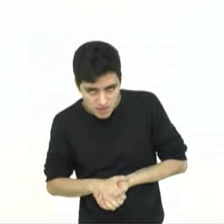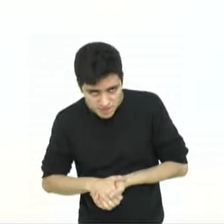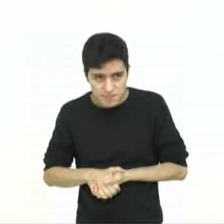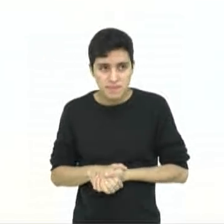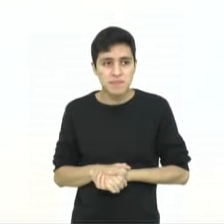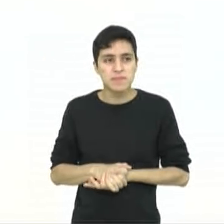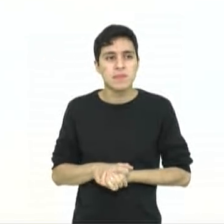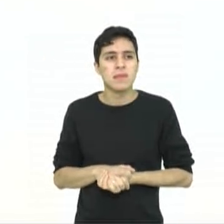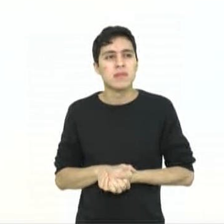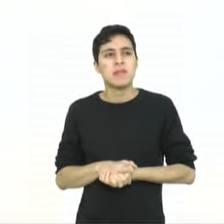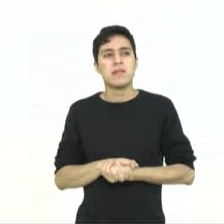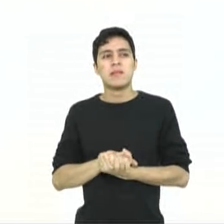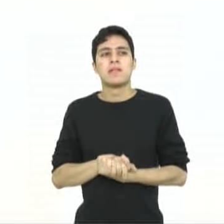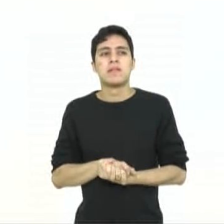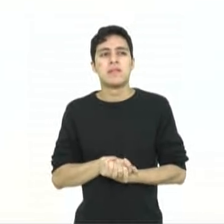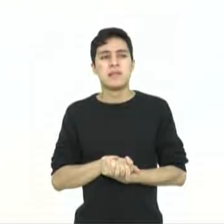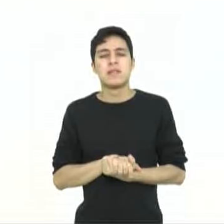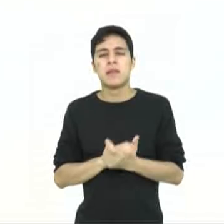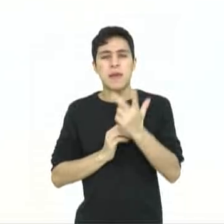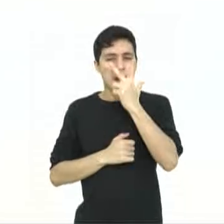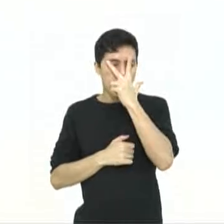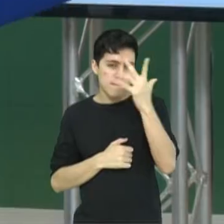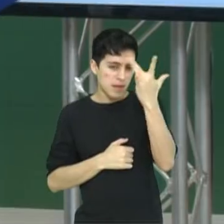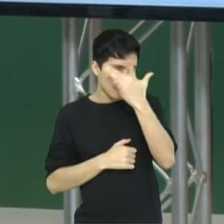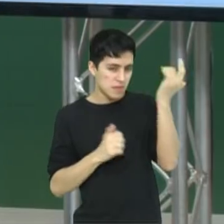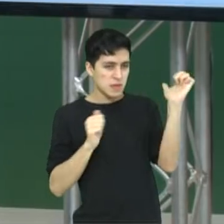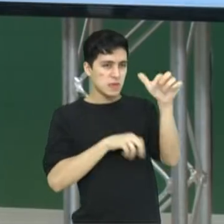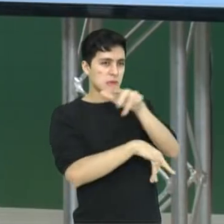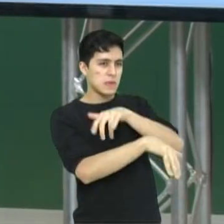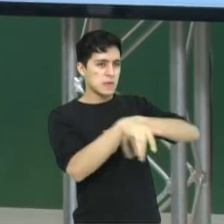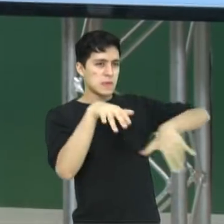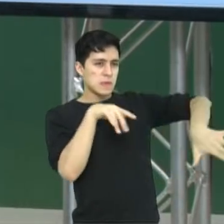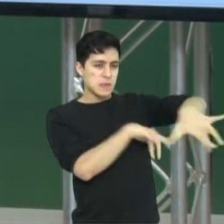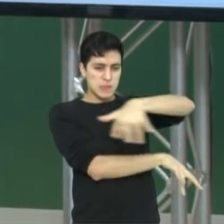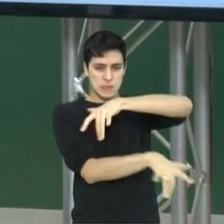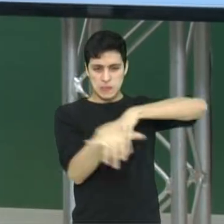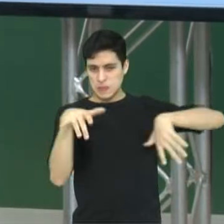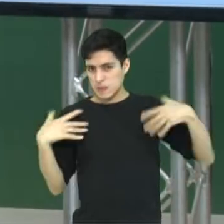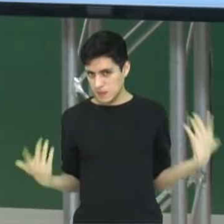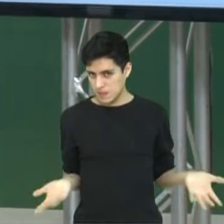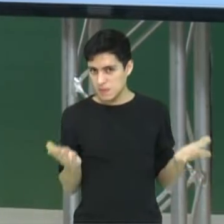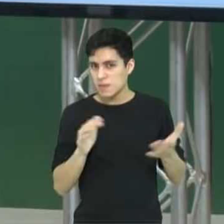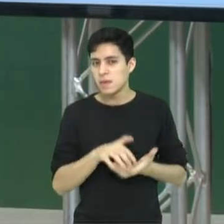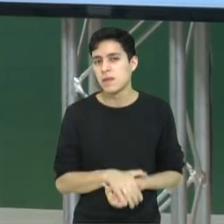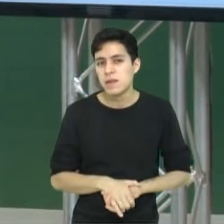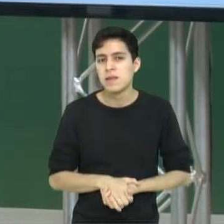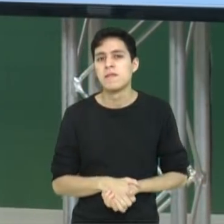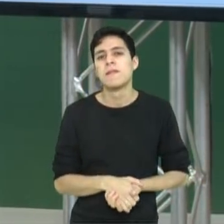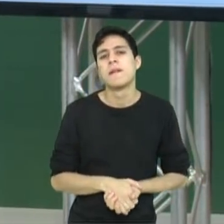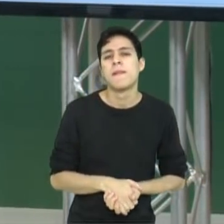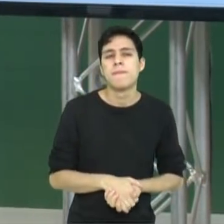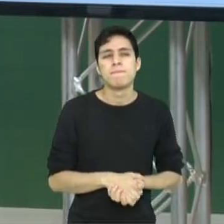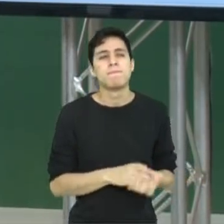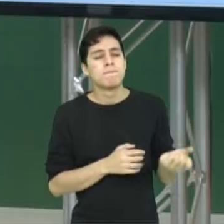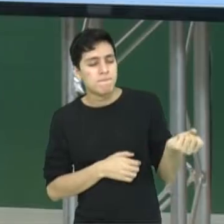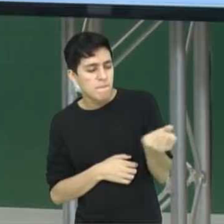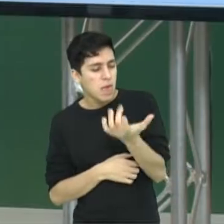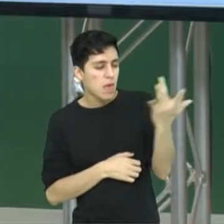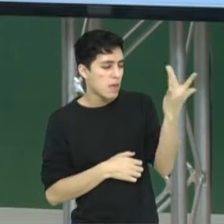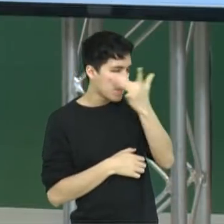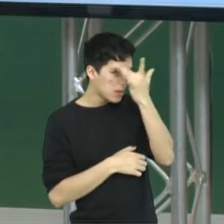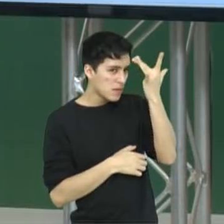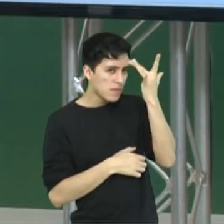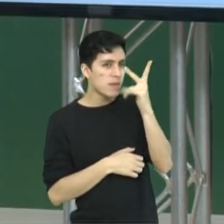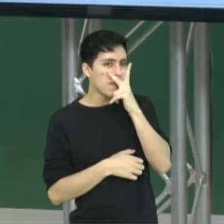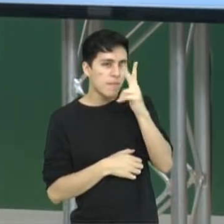Tem mais alguma aí? Aqui, o mesmo lugar da imagem anterior, só que num ângulo diferente. Agora nós estamos embaixo. Olha o tamanho disso. É,